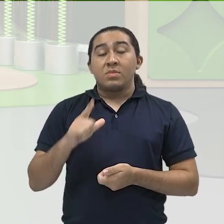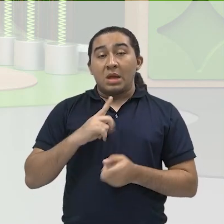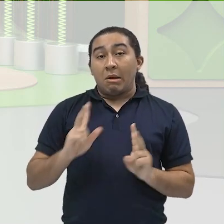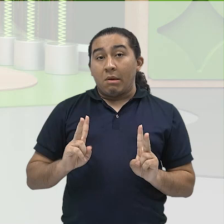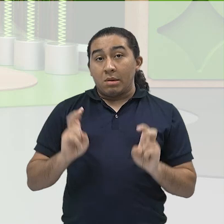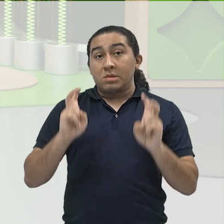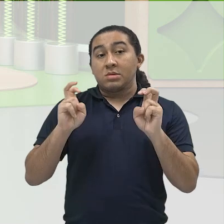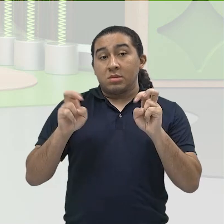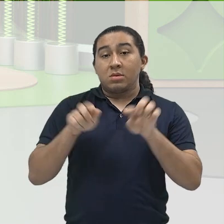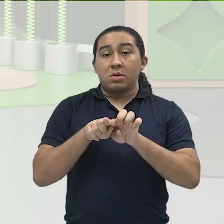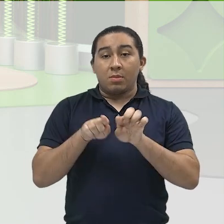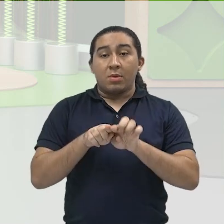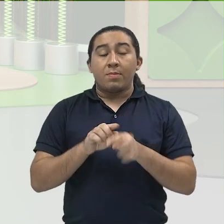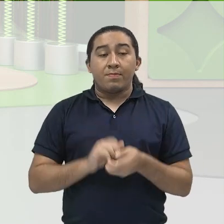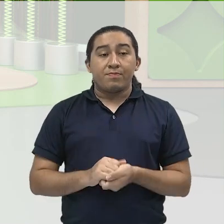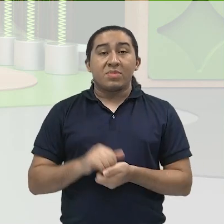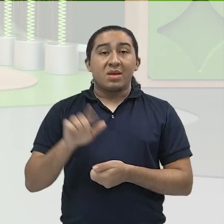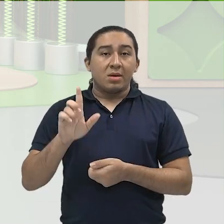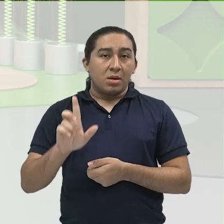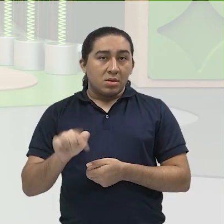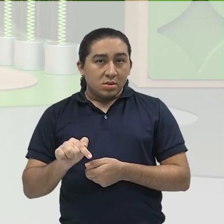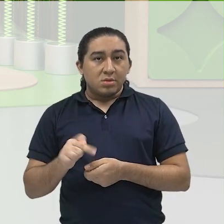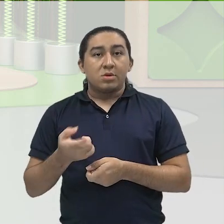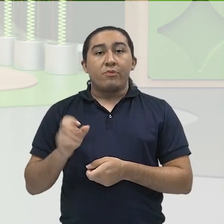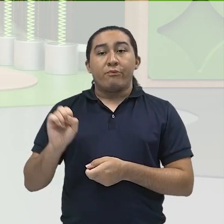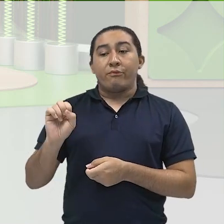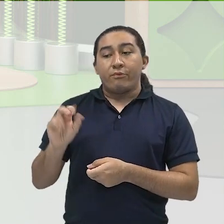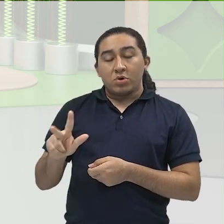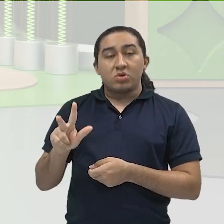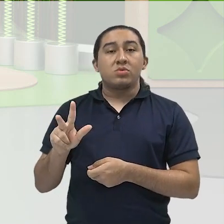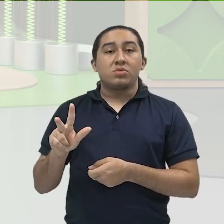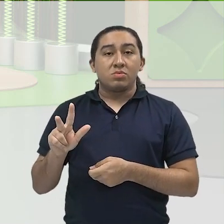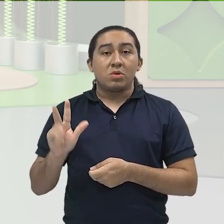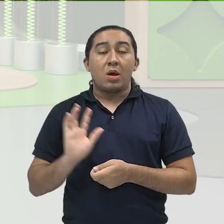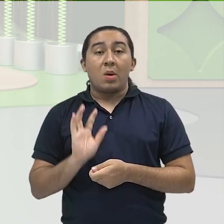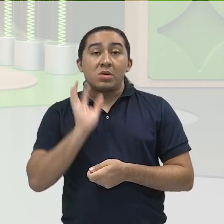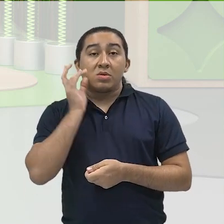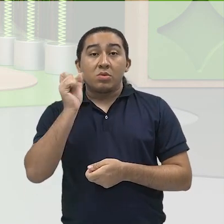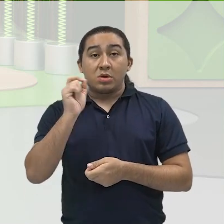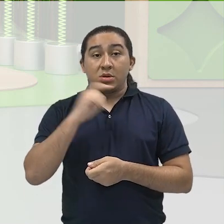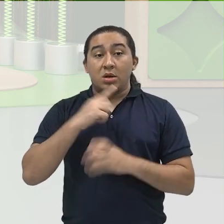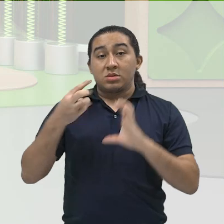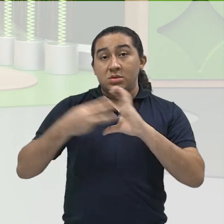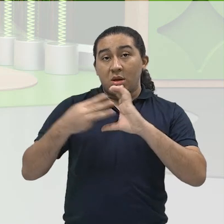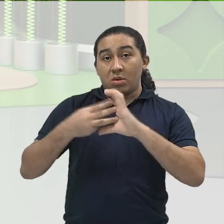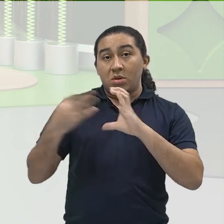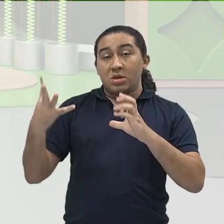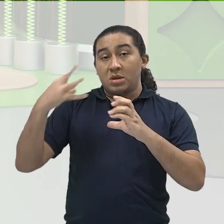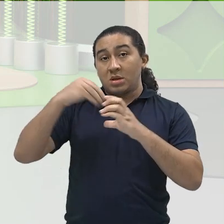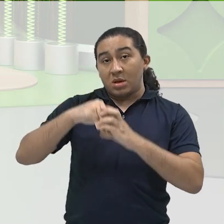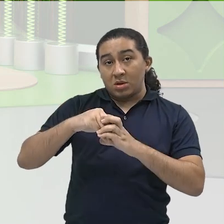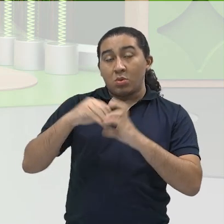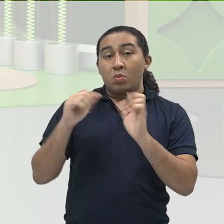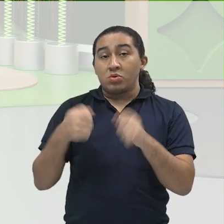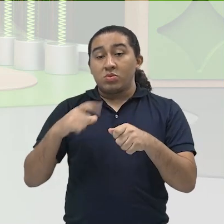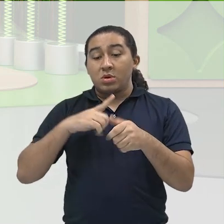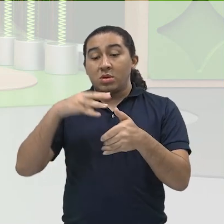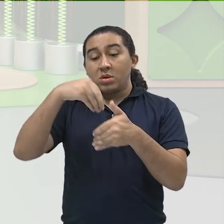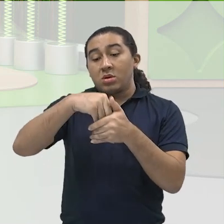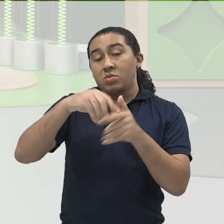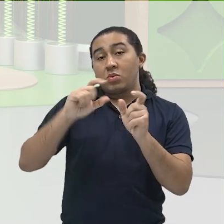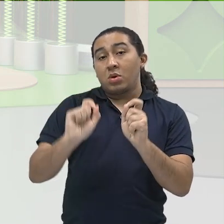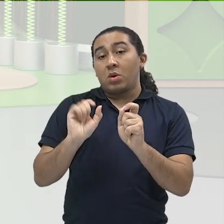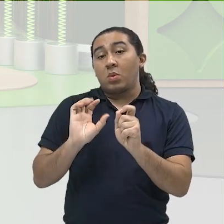tá, gente? Esse vírus, infelizmente, ele entra nas nossas células e ele pode ali, né,